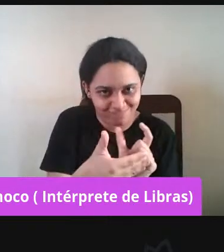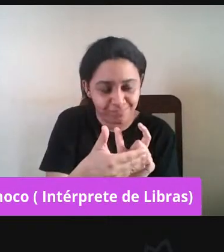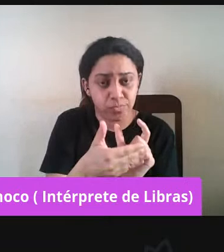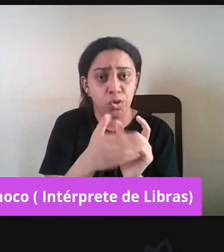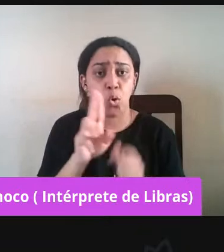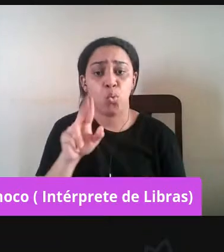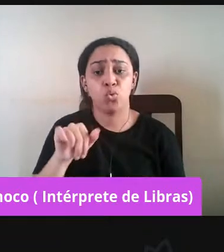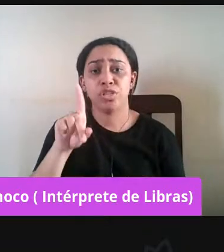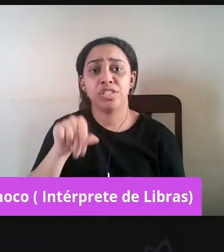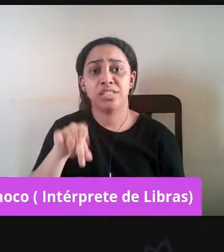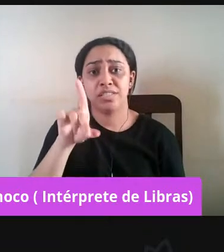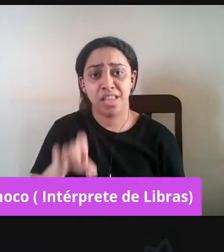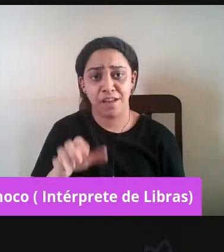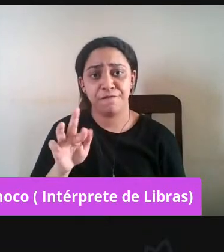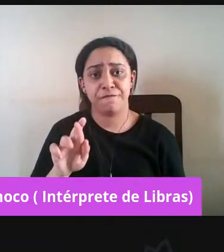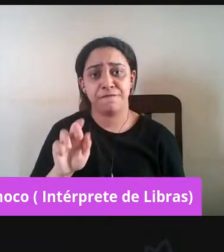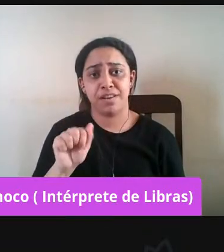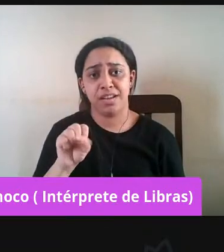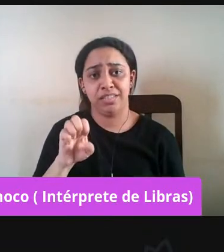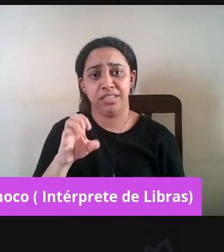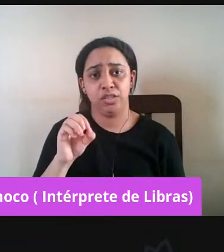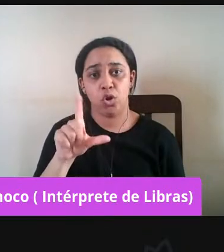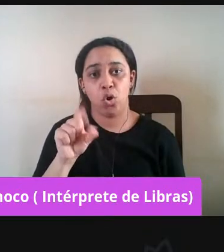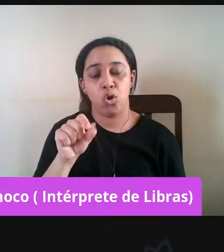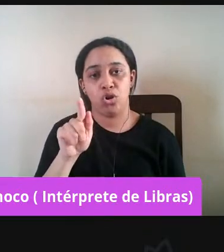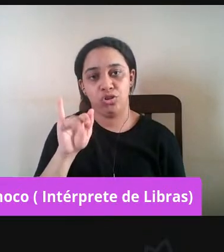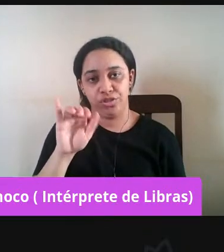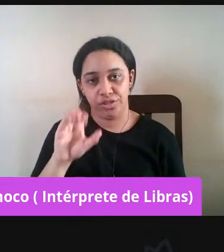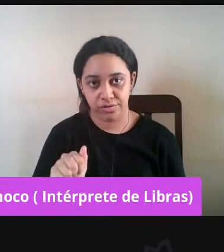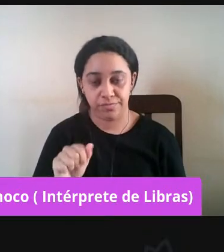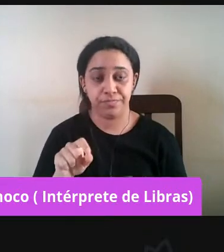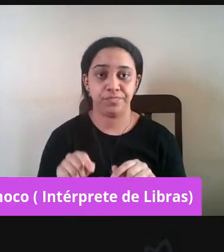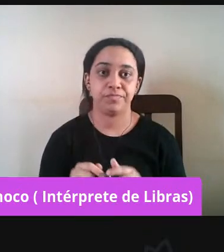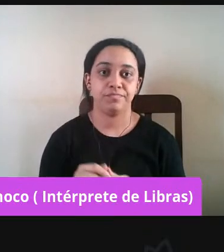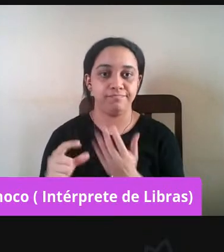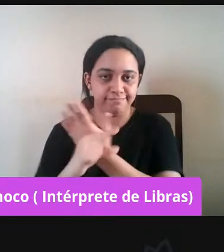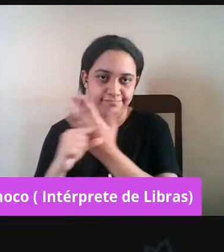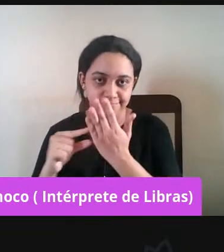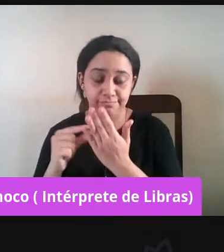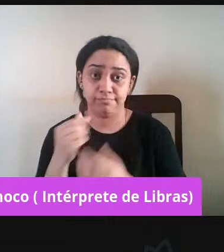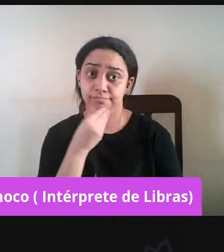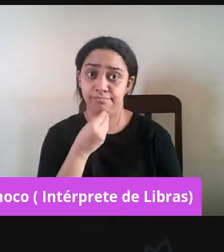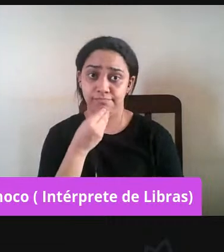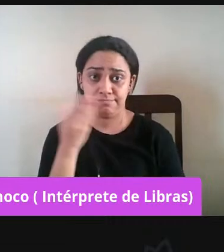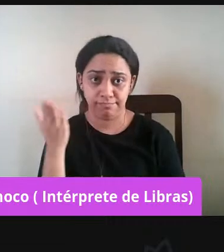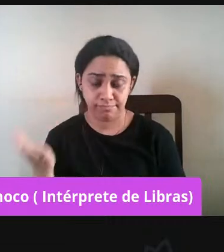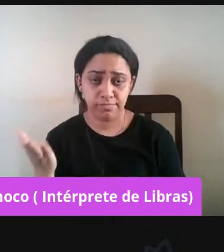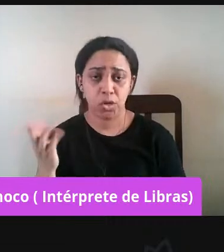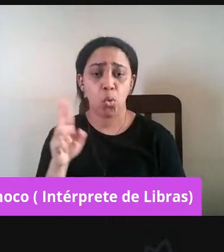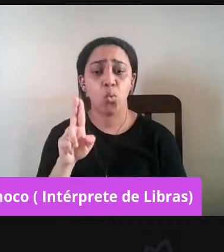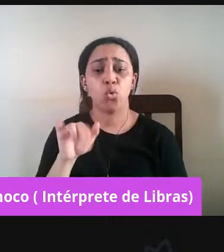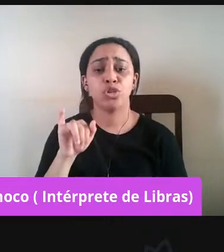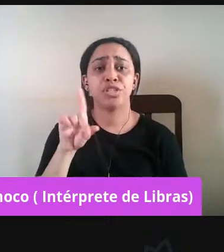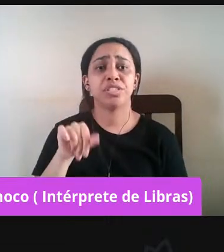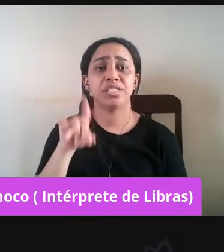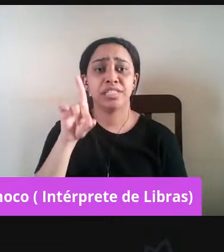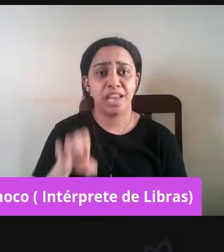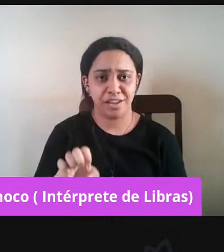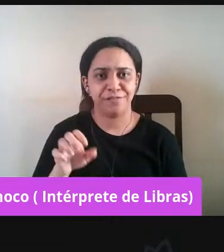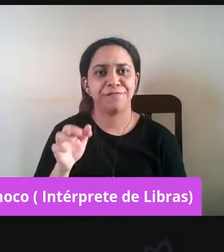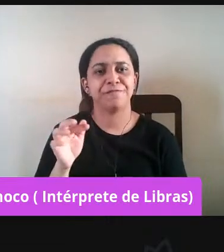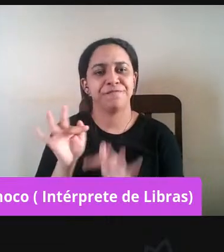fraseológicas. Para Montoro de Larco, podemos chamá-las unidades fraseológicas, expressão pluriverbal,